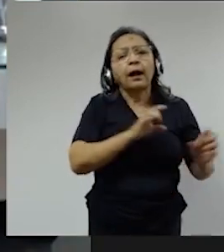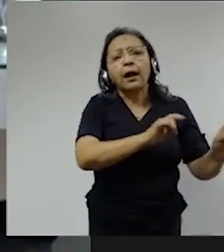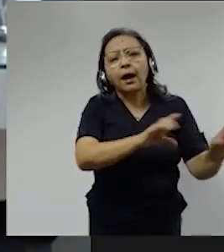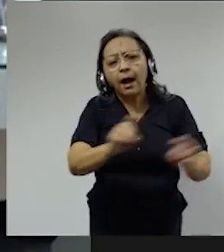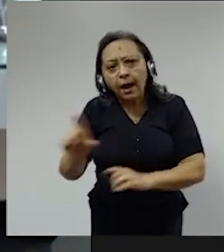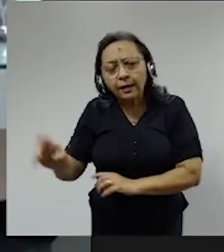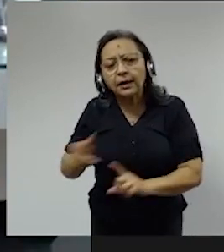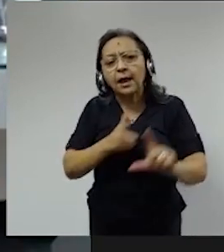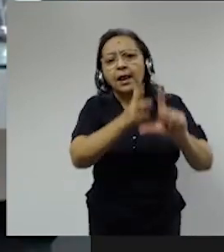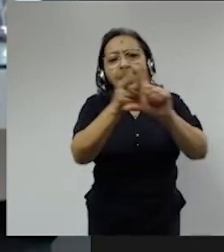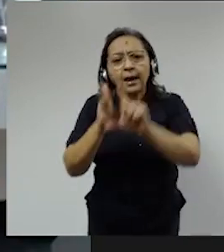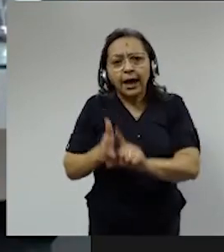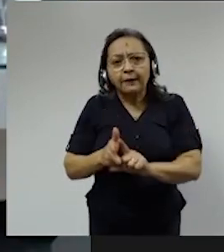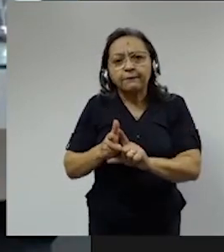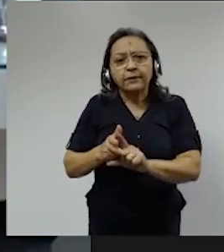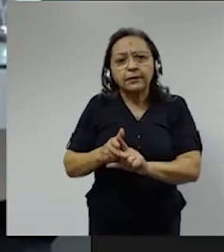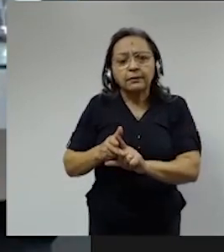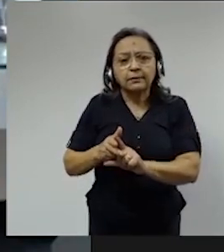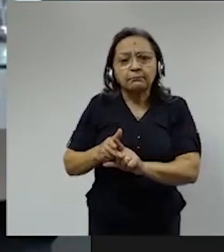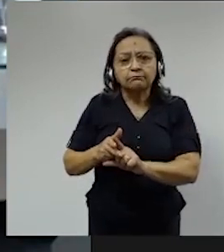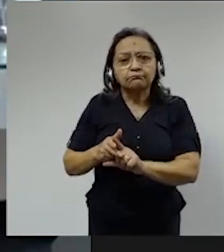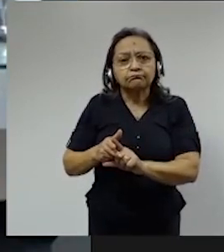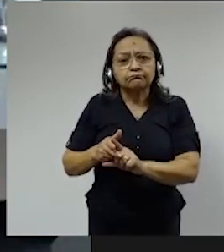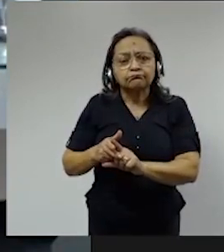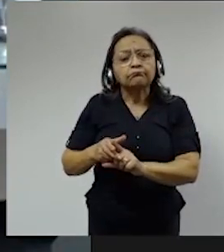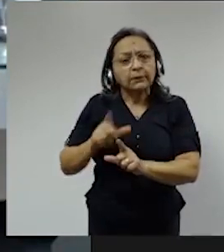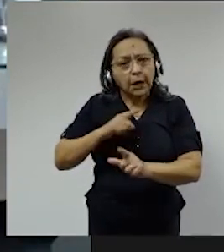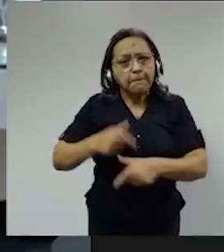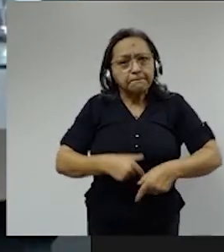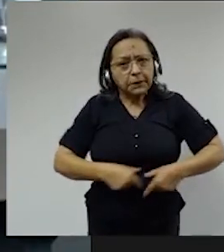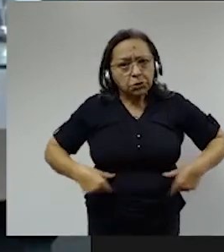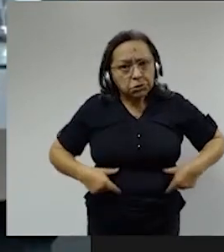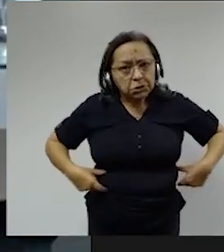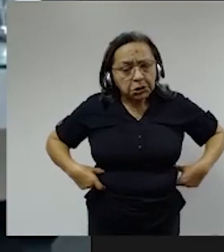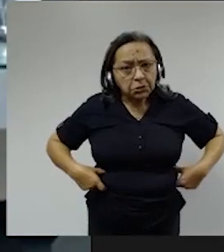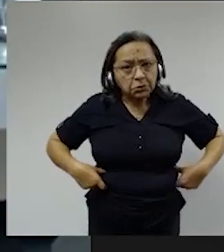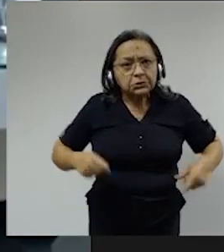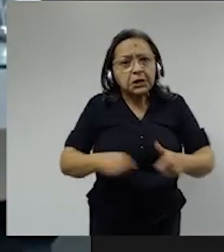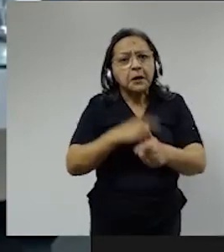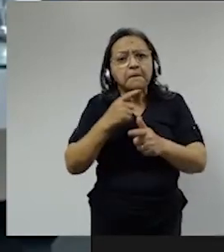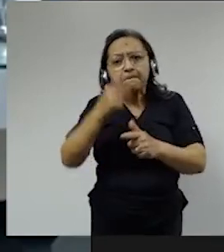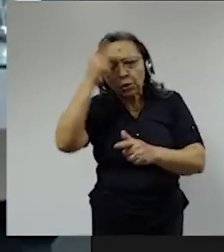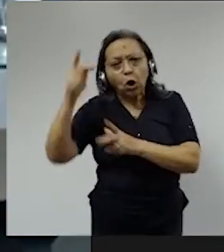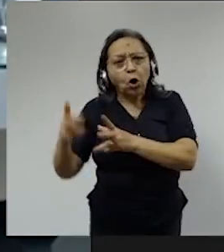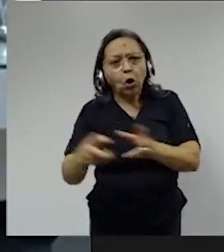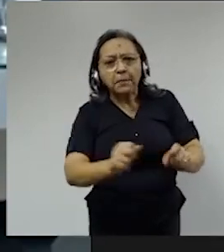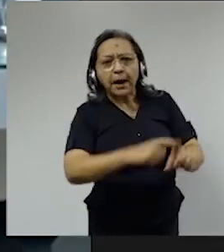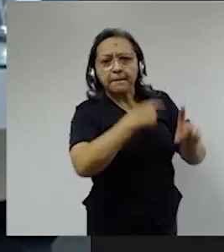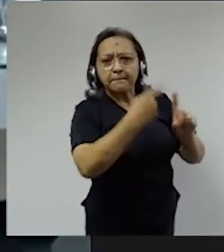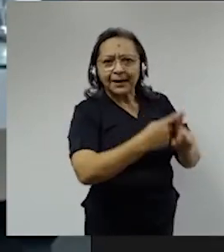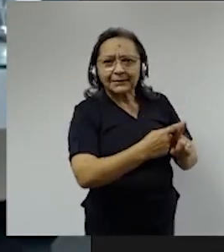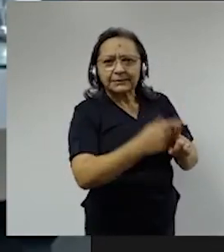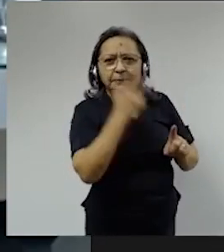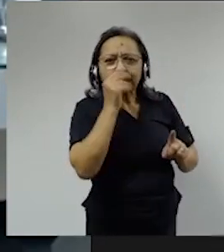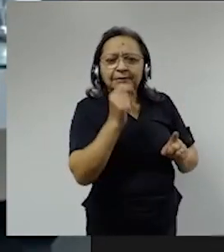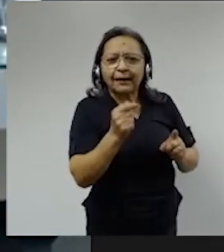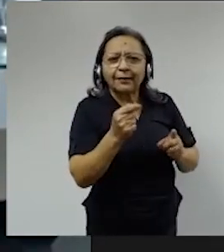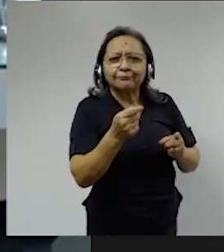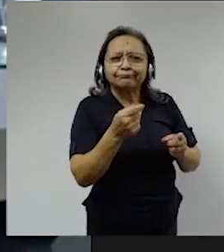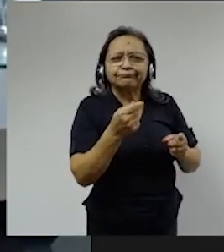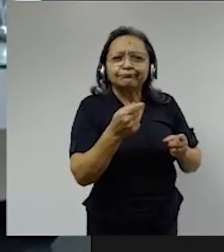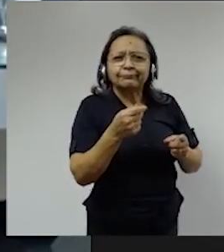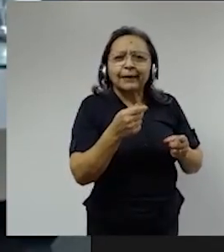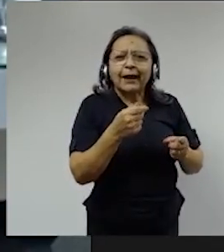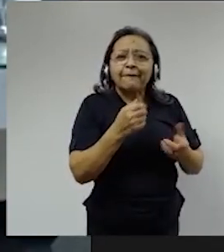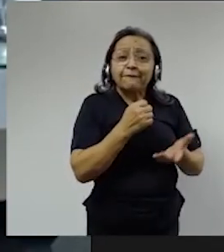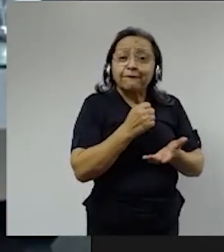sendo realmente uma revenda, mais um tipo de venda daquele evento? Eu entro também na discussão, porque quem